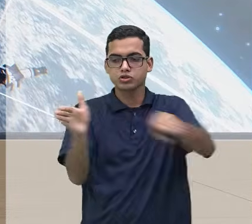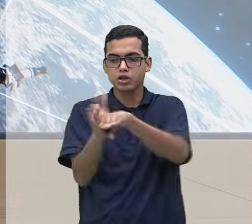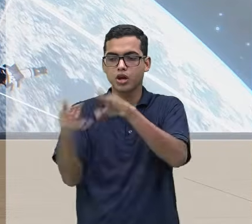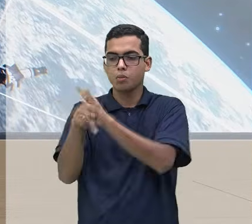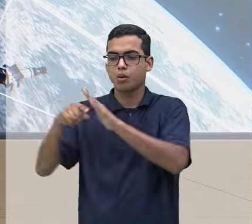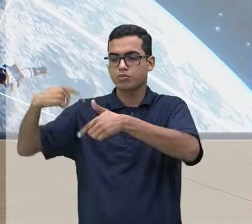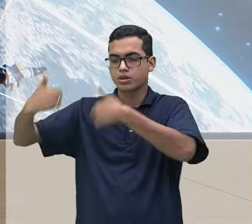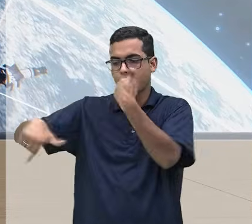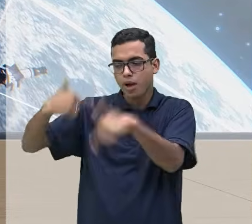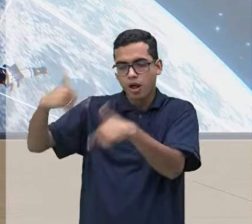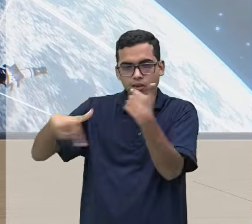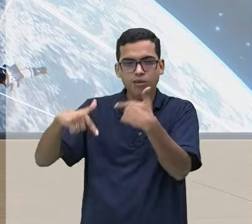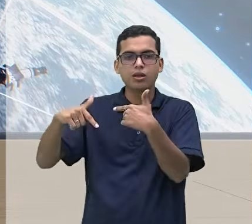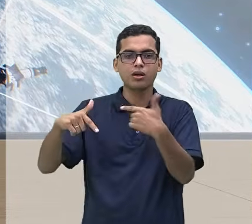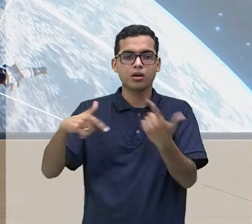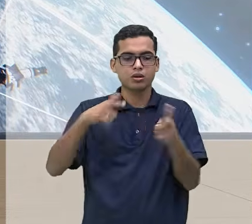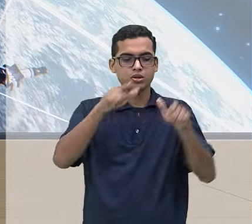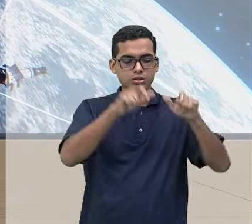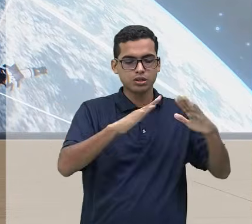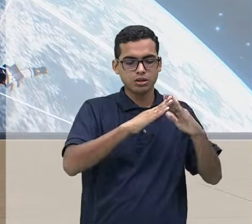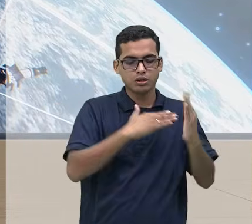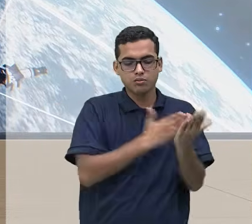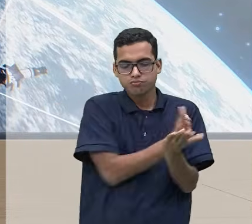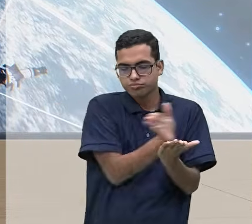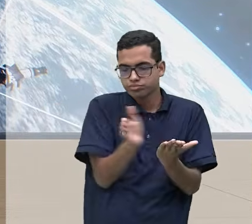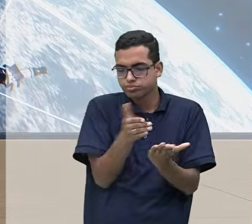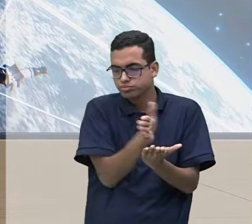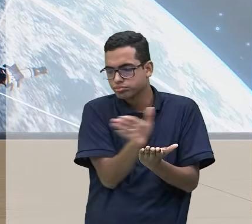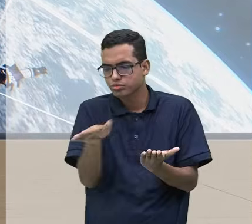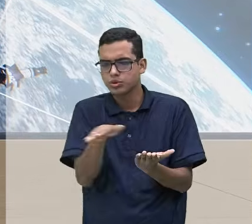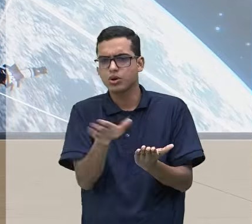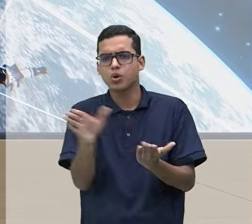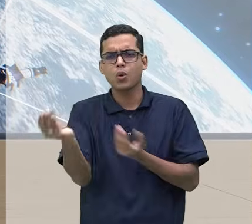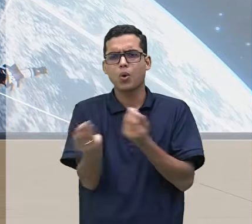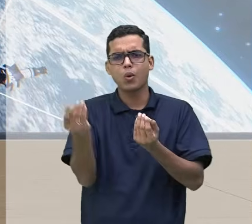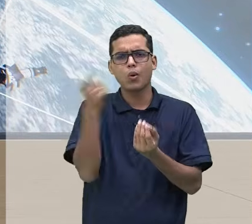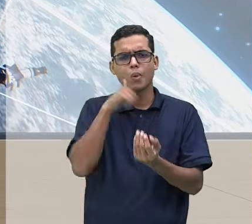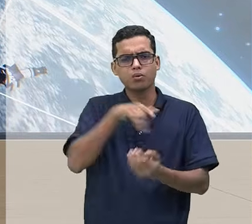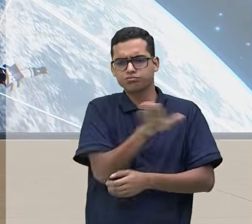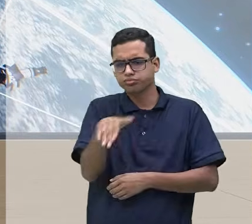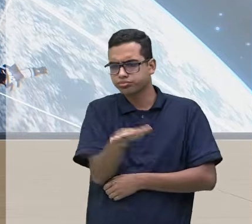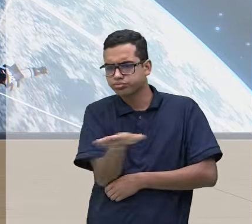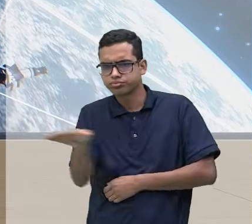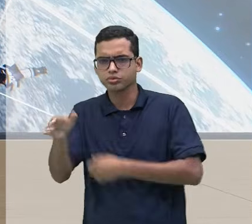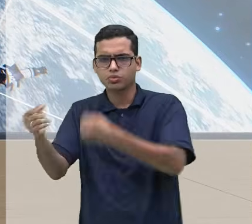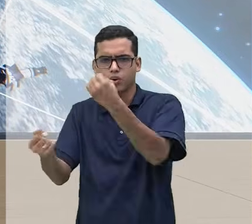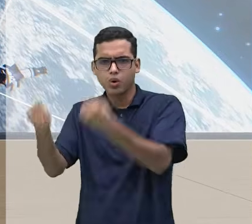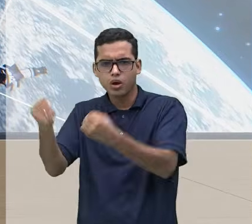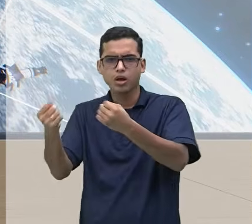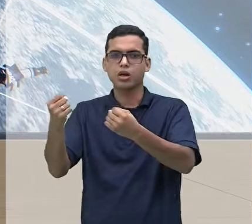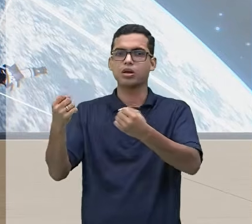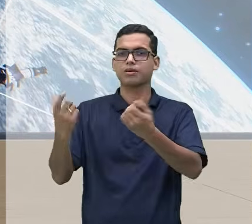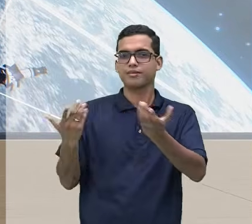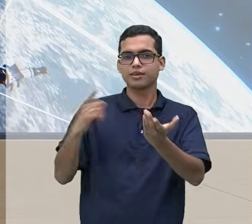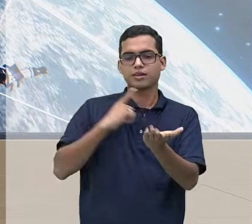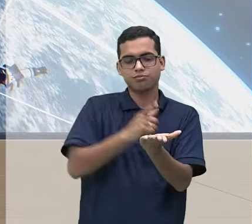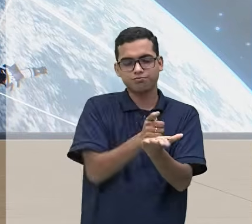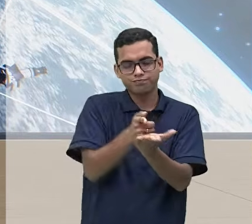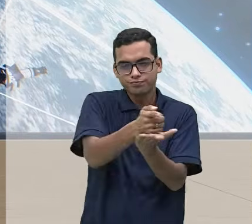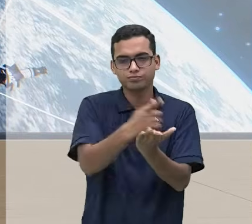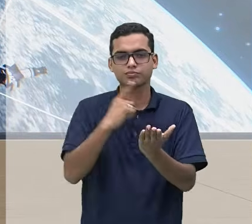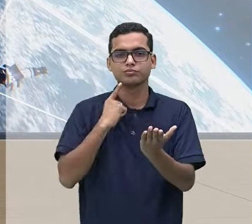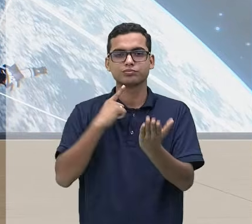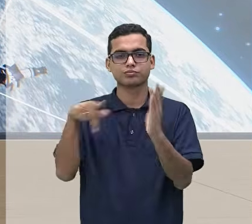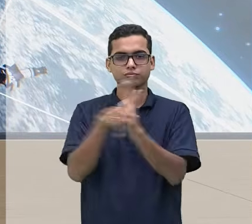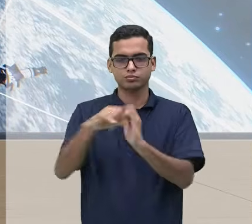ele realmente vai utilizar isso, a tecnologia com alta precisão, graças a satélites que acabam orbitando o planeta Terra,